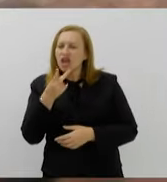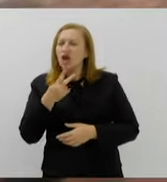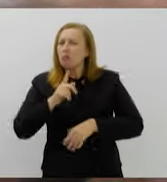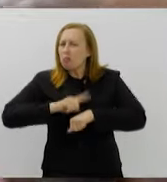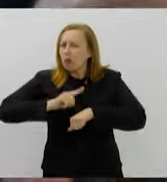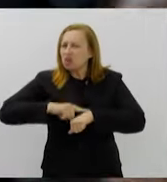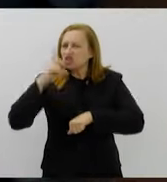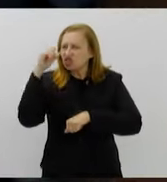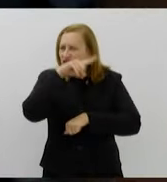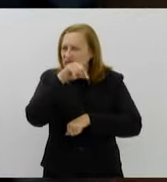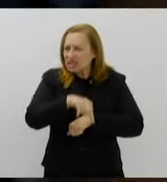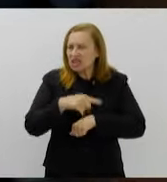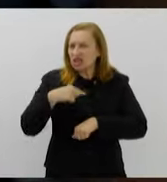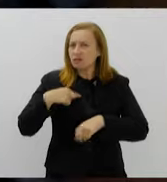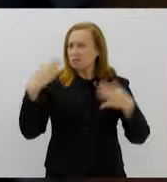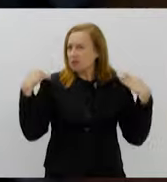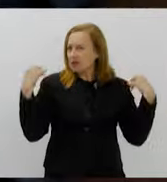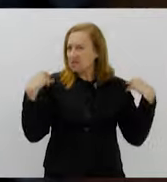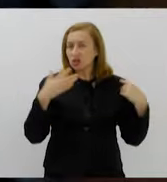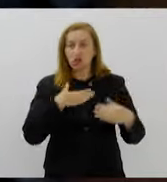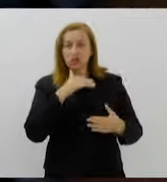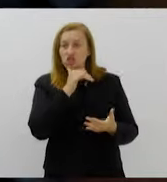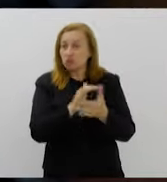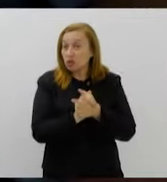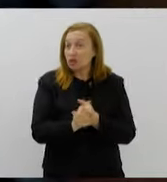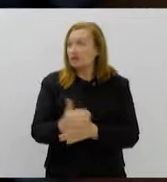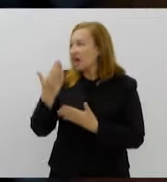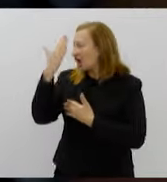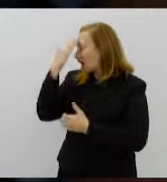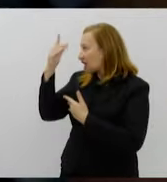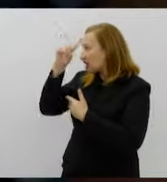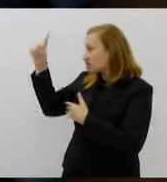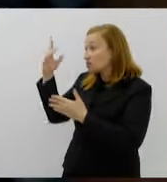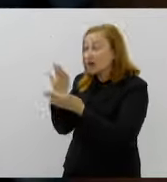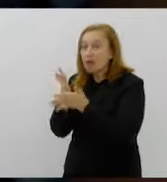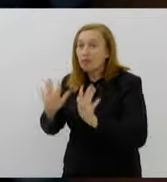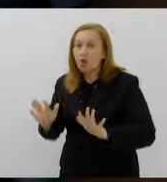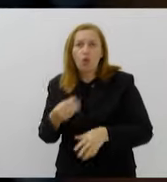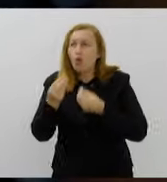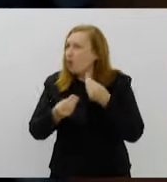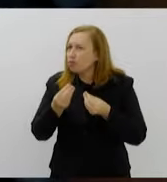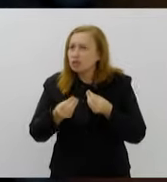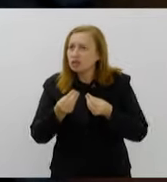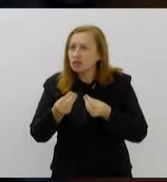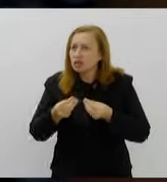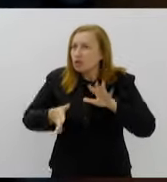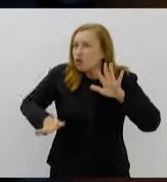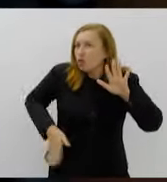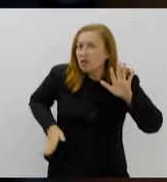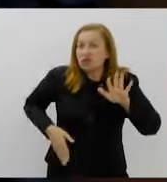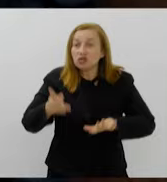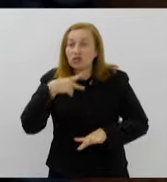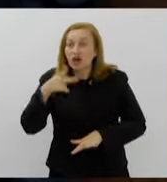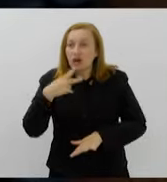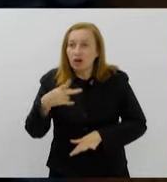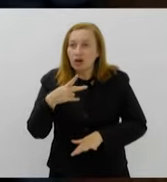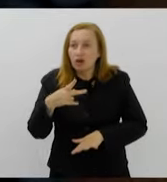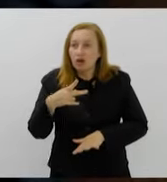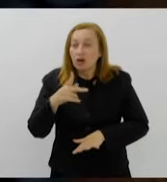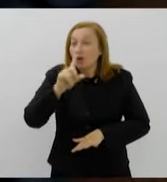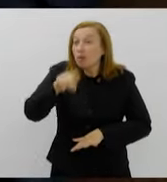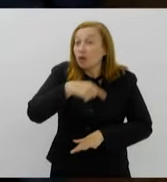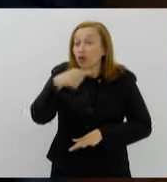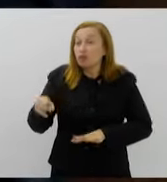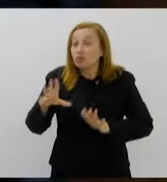com a minha esposa um dia passeando ele falou graças a Deus acabou falei Como assim não o tráfego falou o seguinte proibido